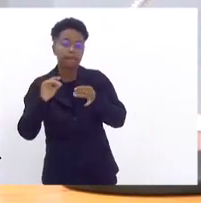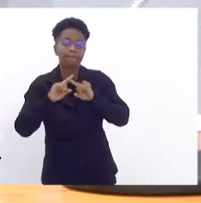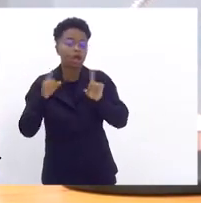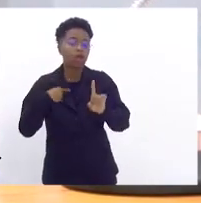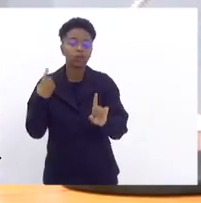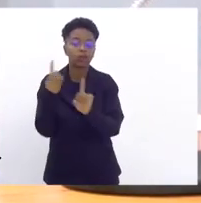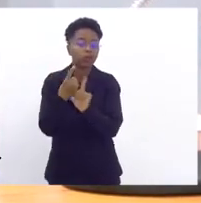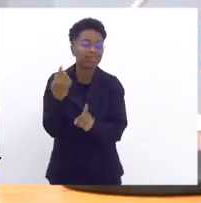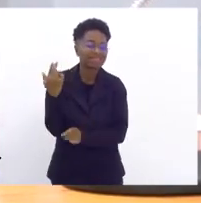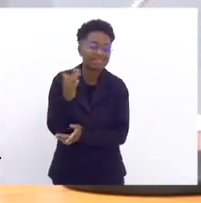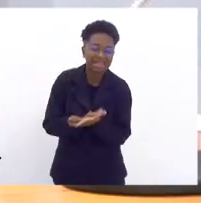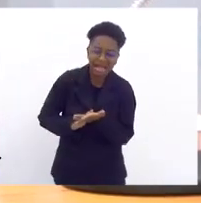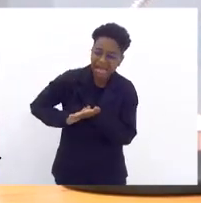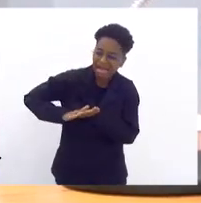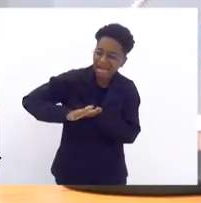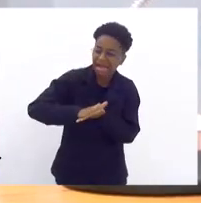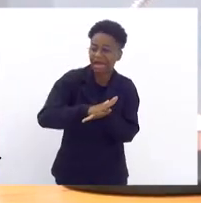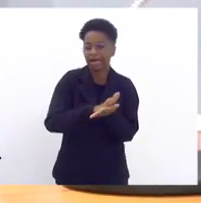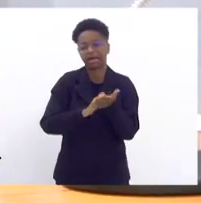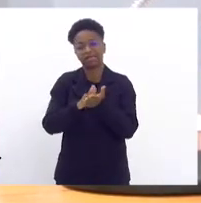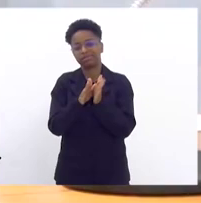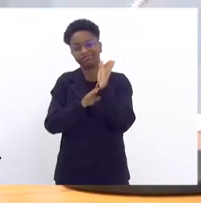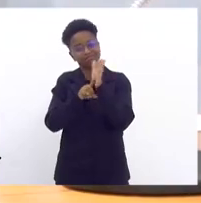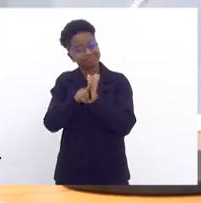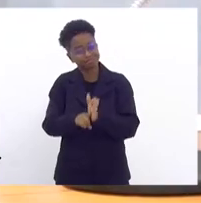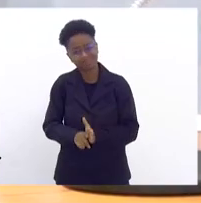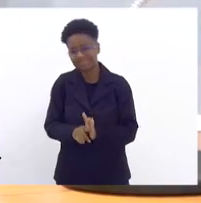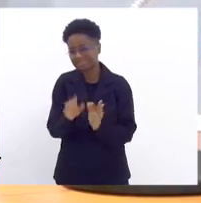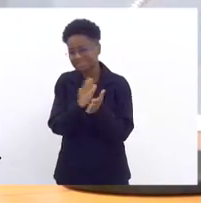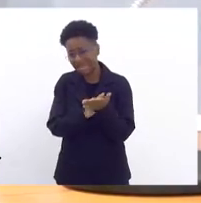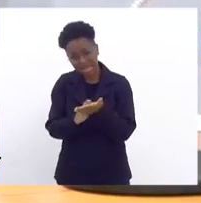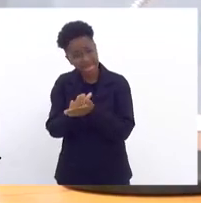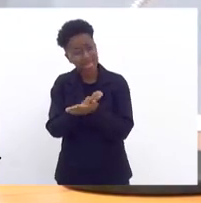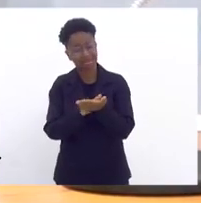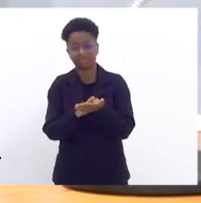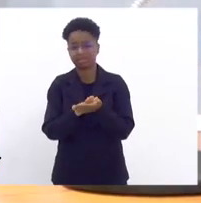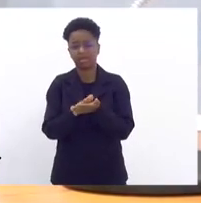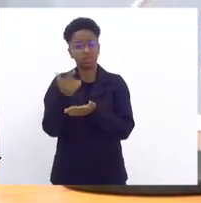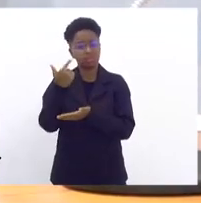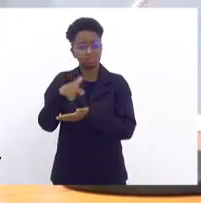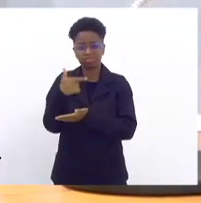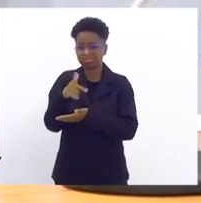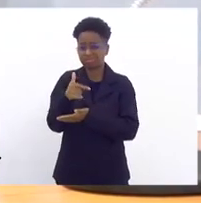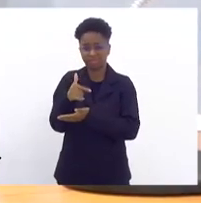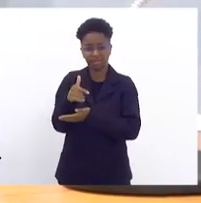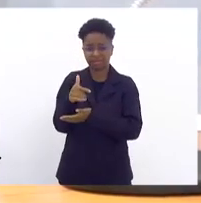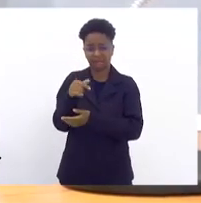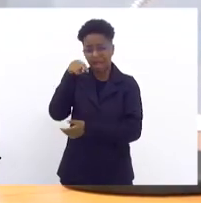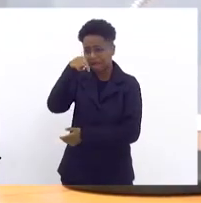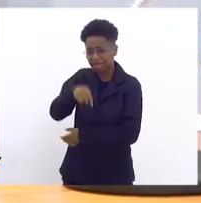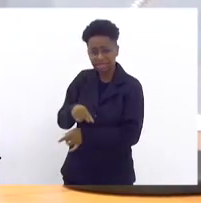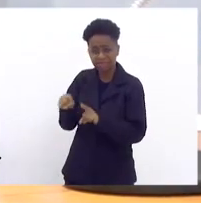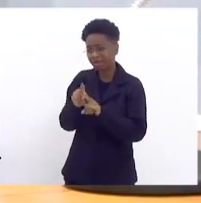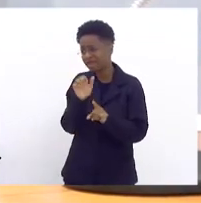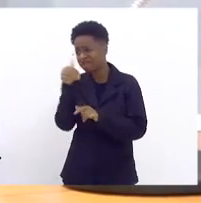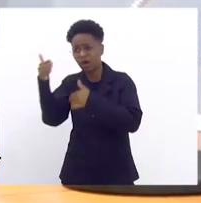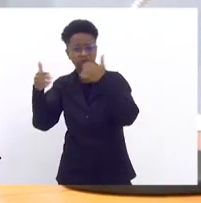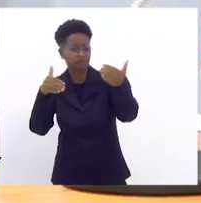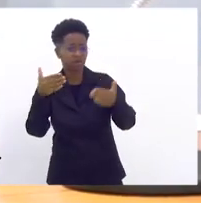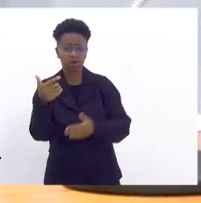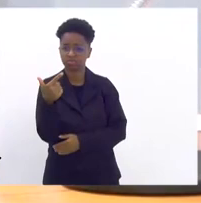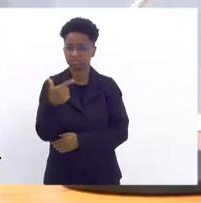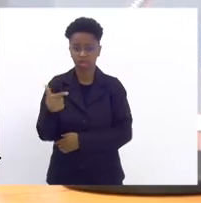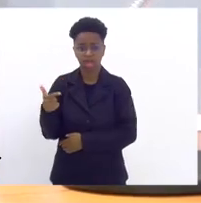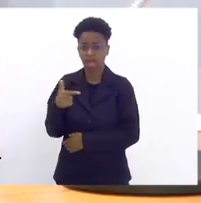nada na literatura nem Pátria nem Alienígena e o meu